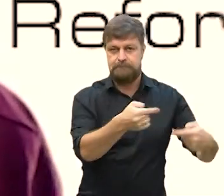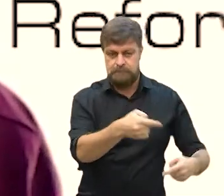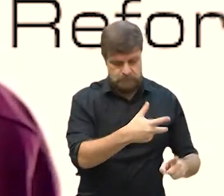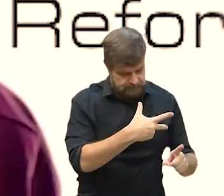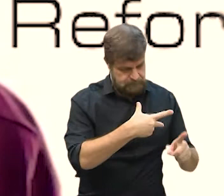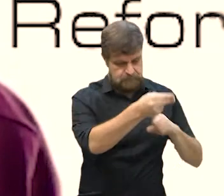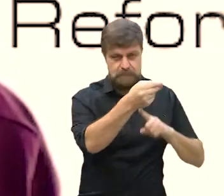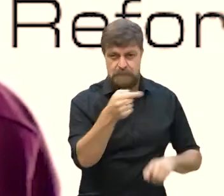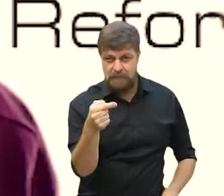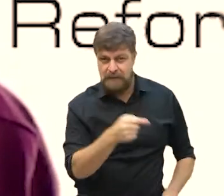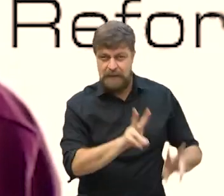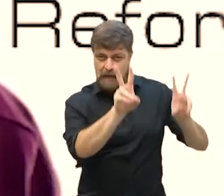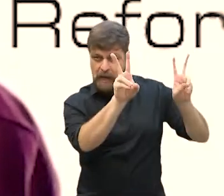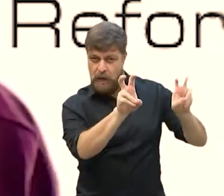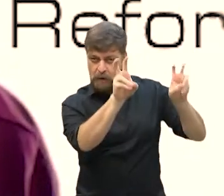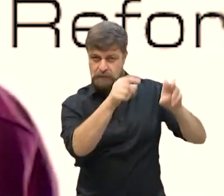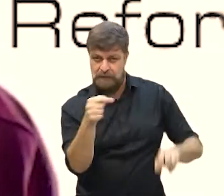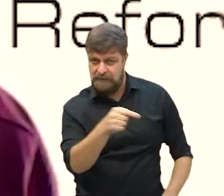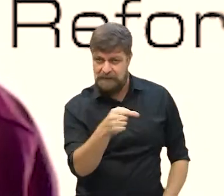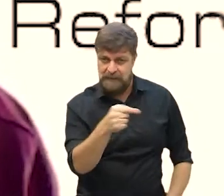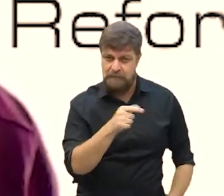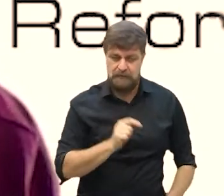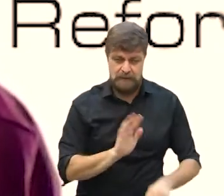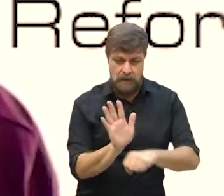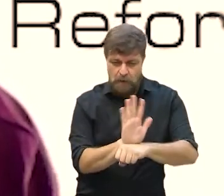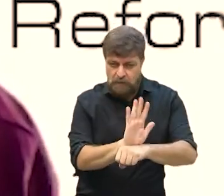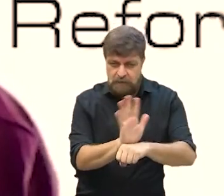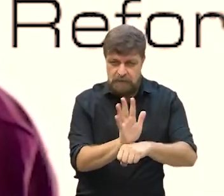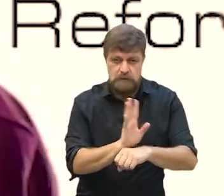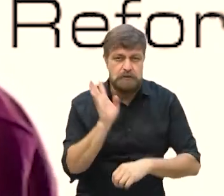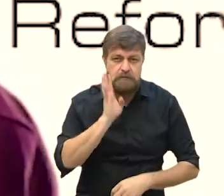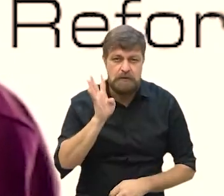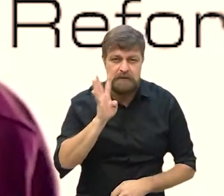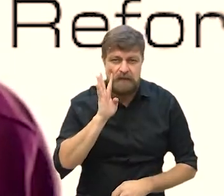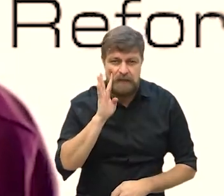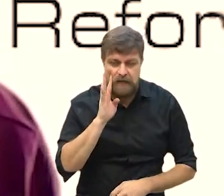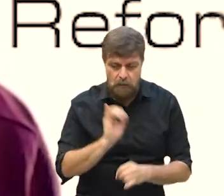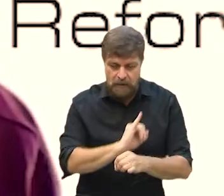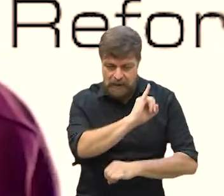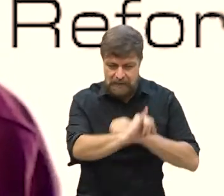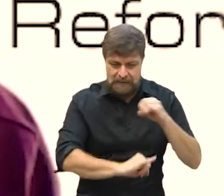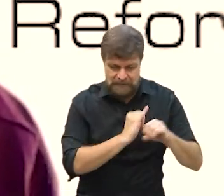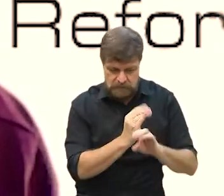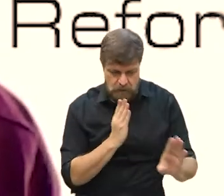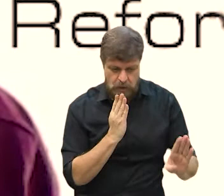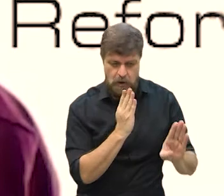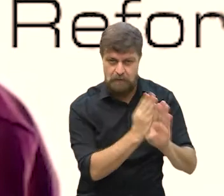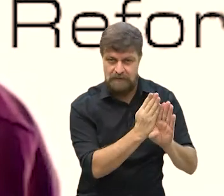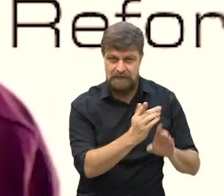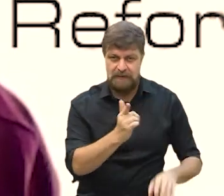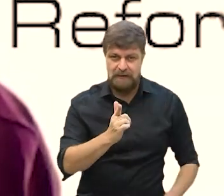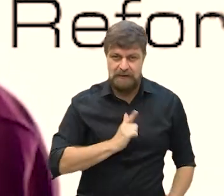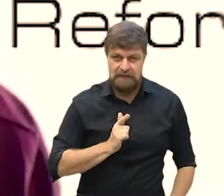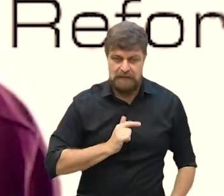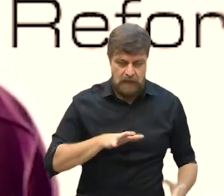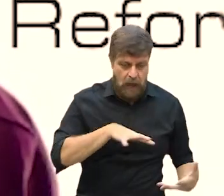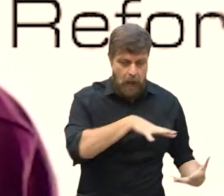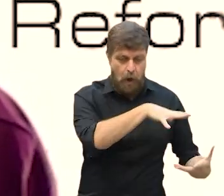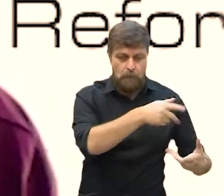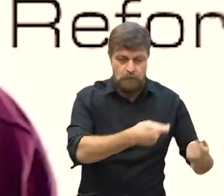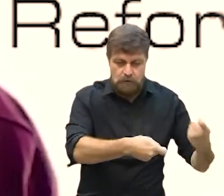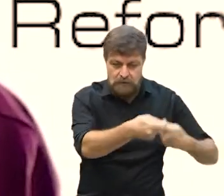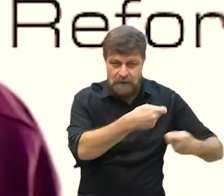como um lema que existe, um vídeo muito bacana que eu achei na internet uma vez, chamado A Dádiva no Mundo